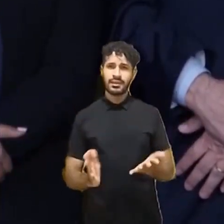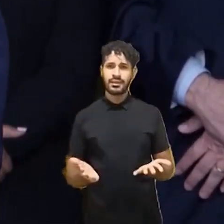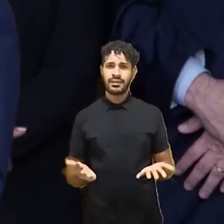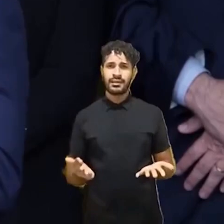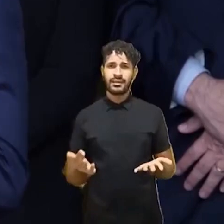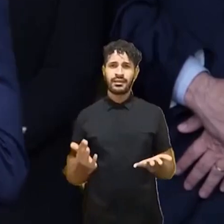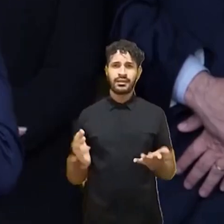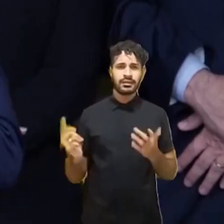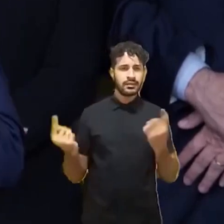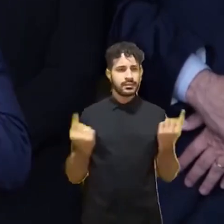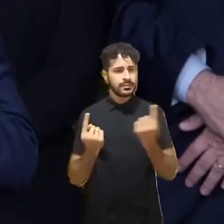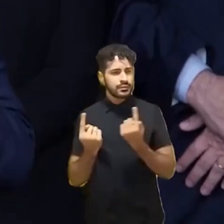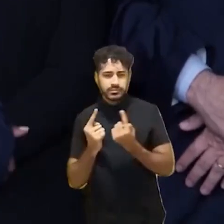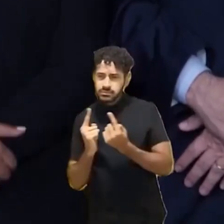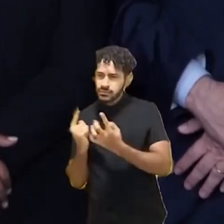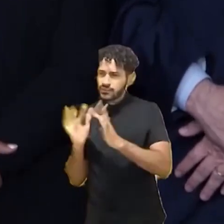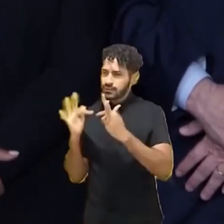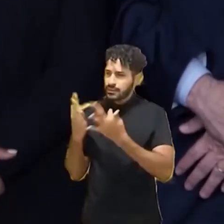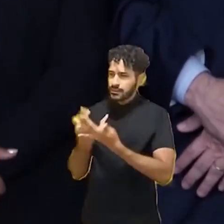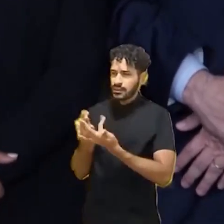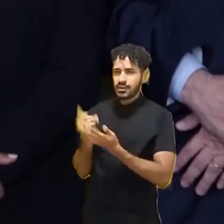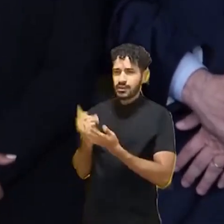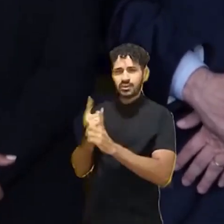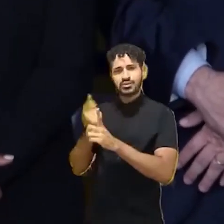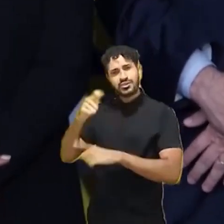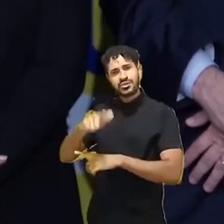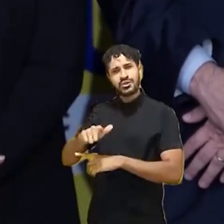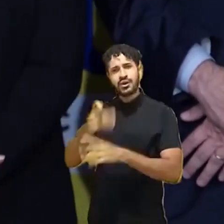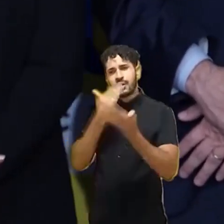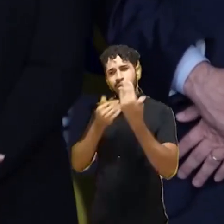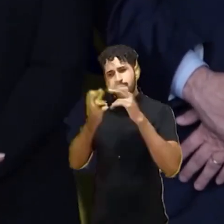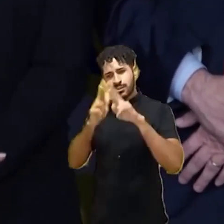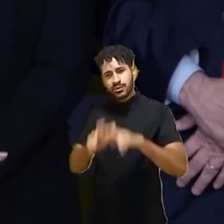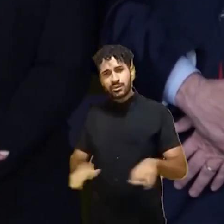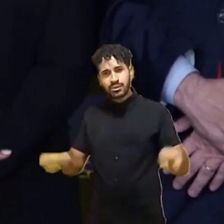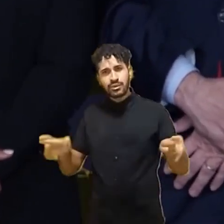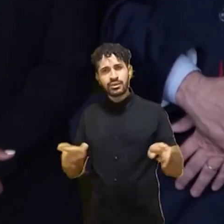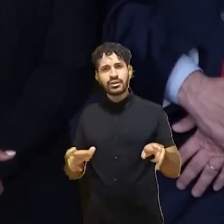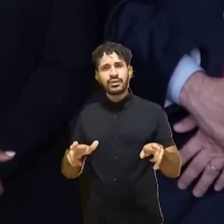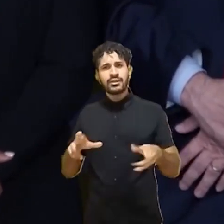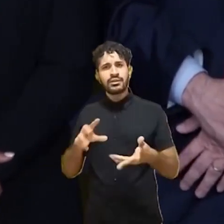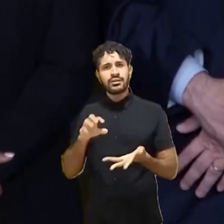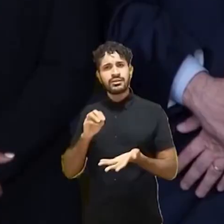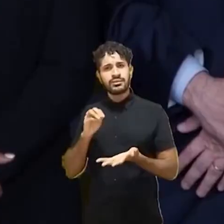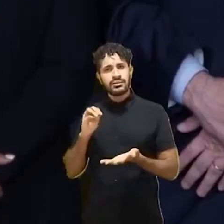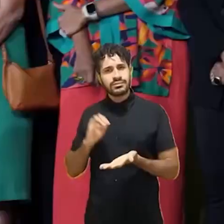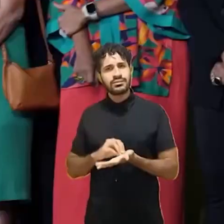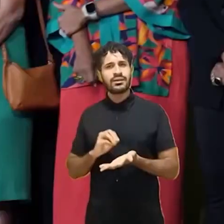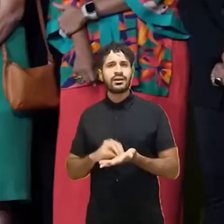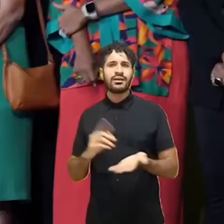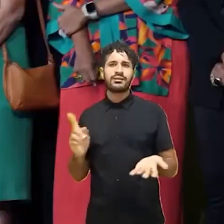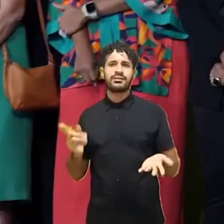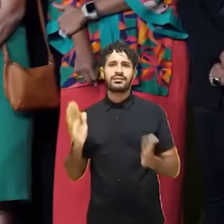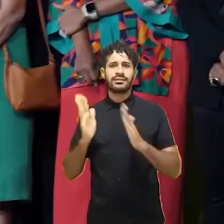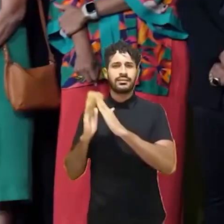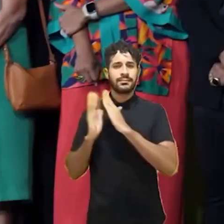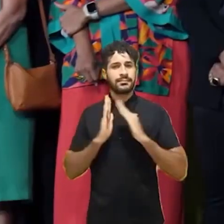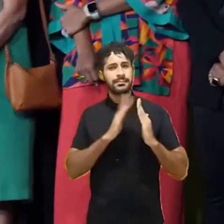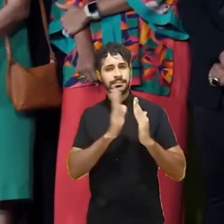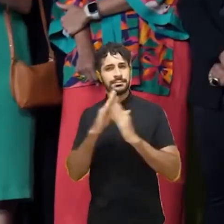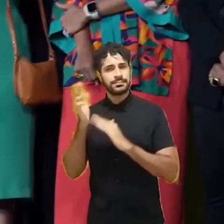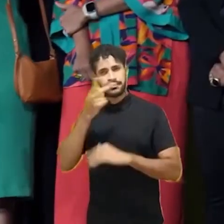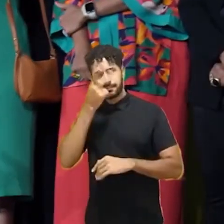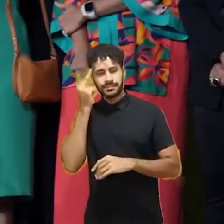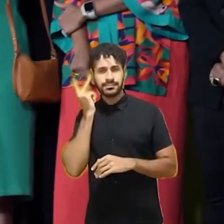encontrar outra vez para comer o saudoso churrasquinho que faz tanta falta sabe na casa das pessoas para